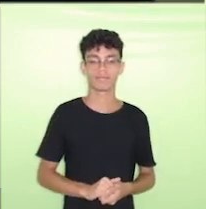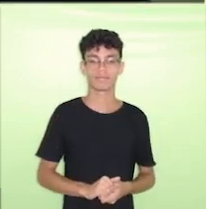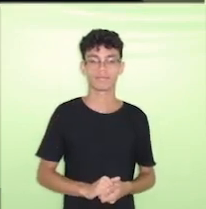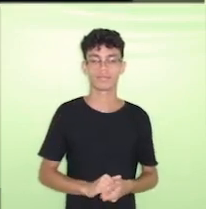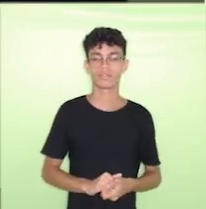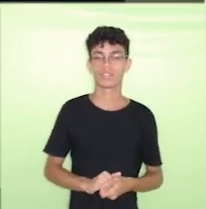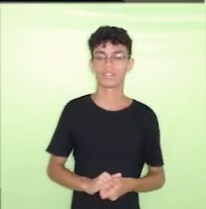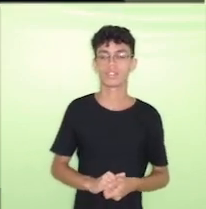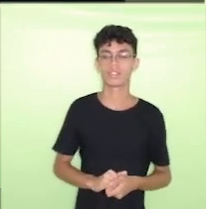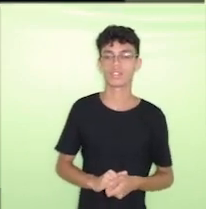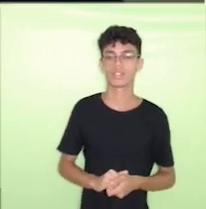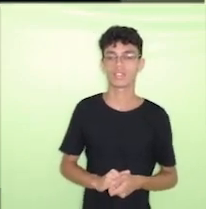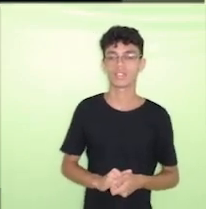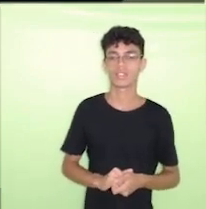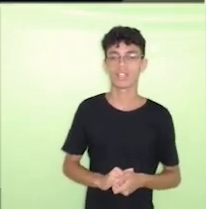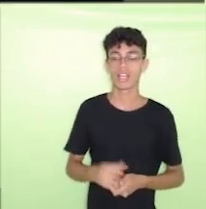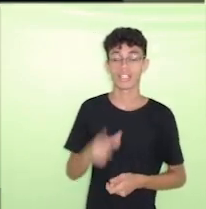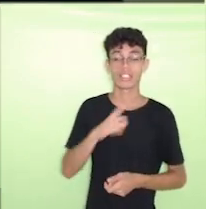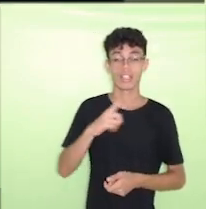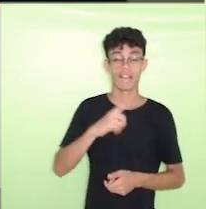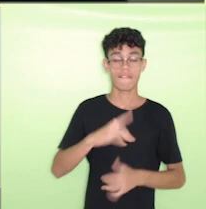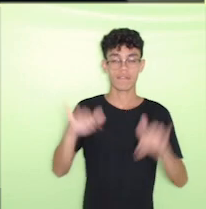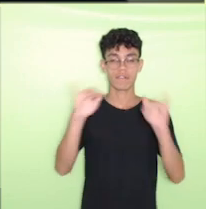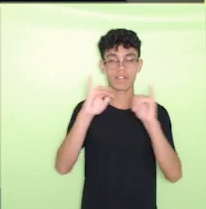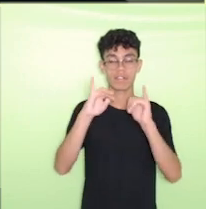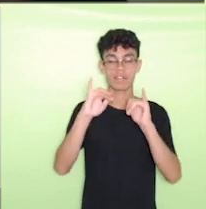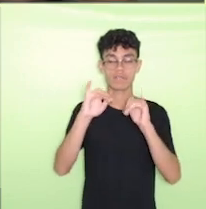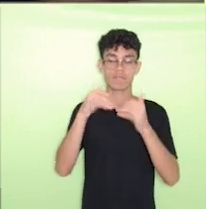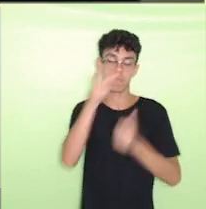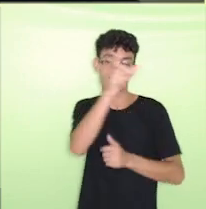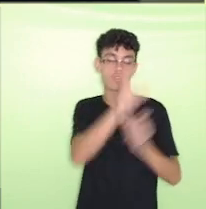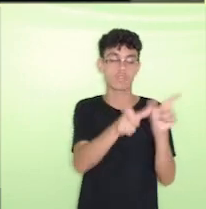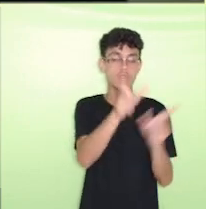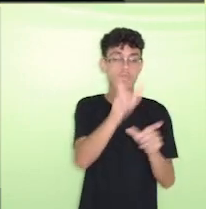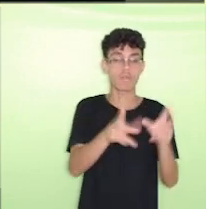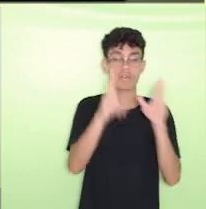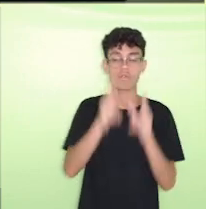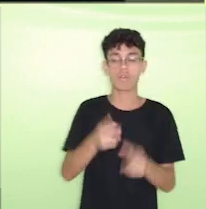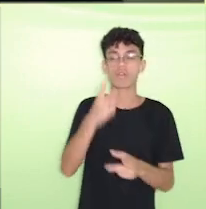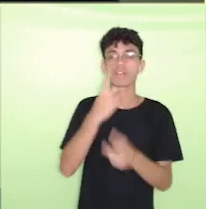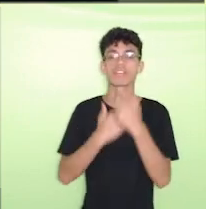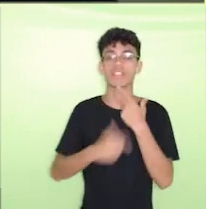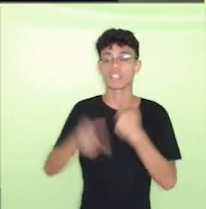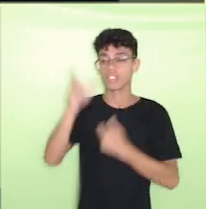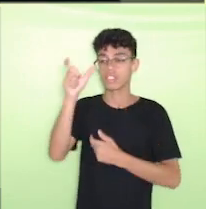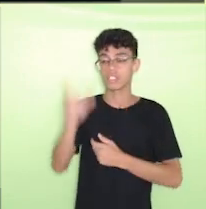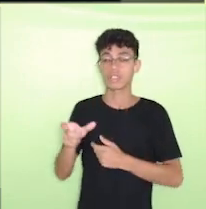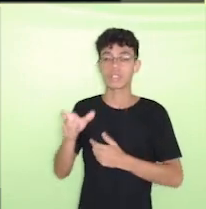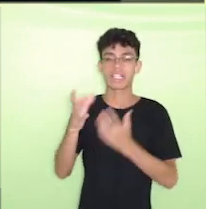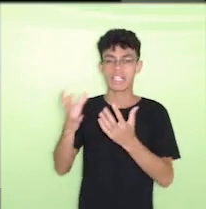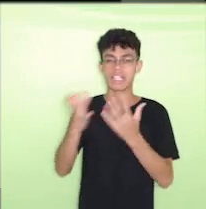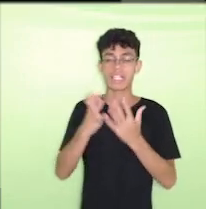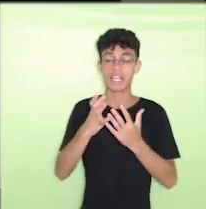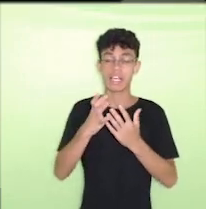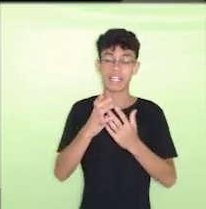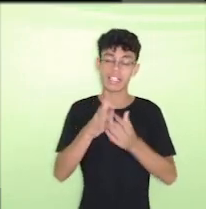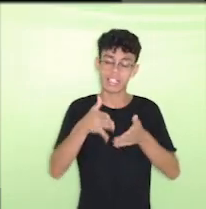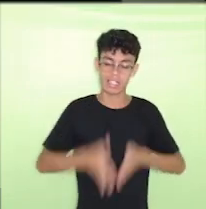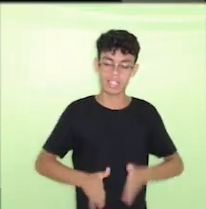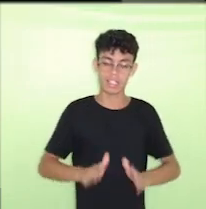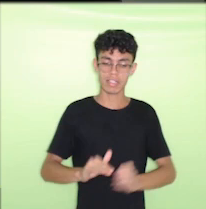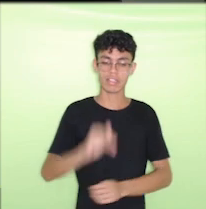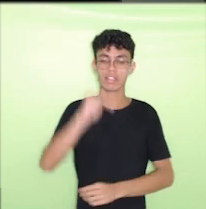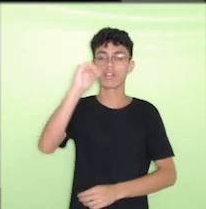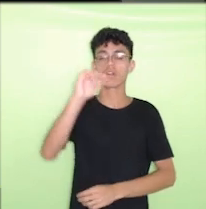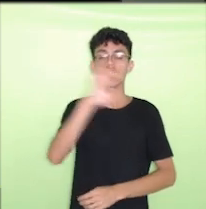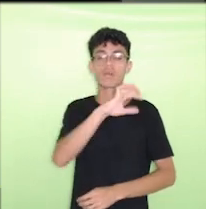Enquanto falamos, talvez alguém como a senhora, como a senhora deseja, está nascendo. Cooperadora,